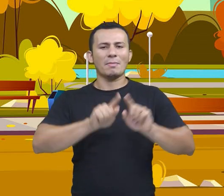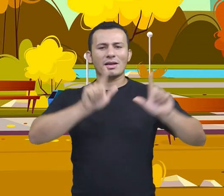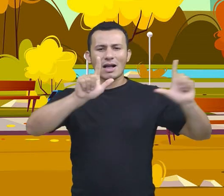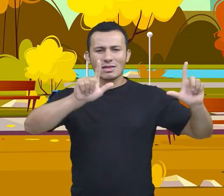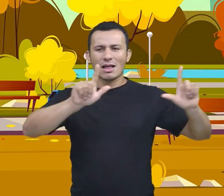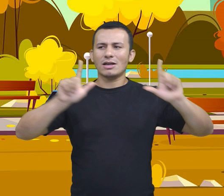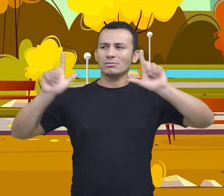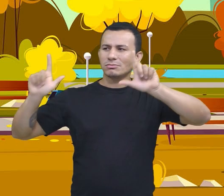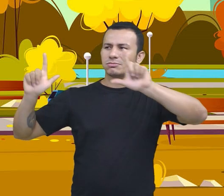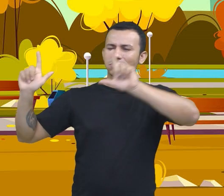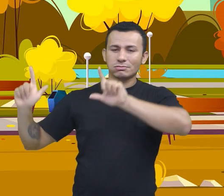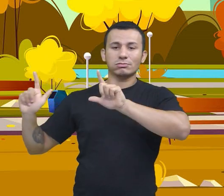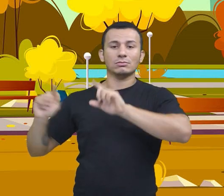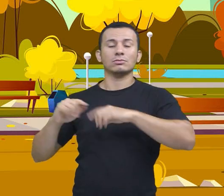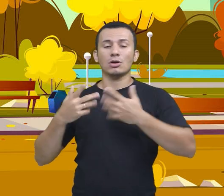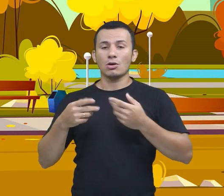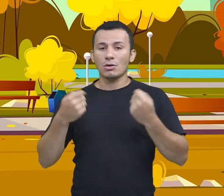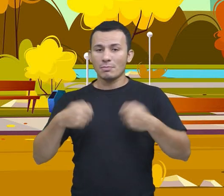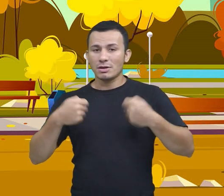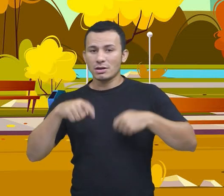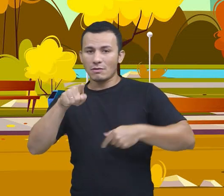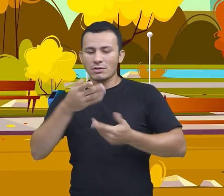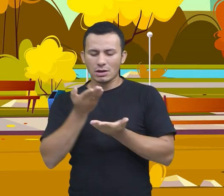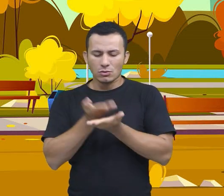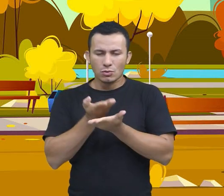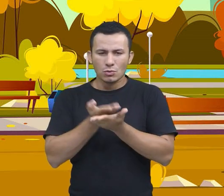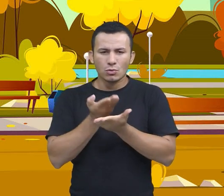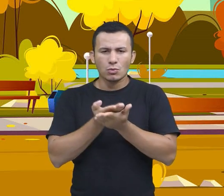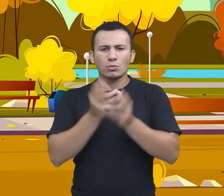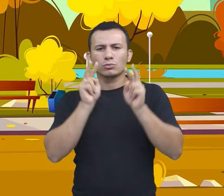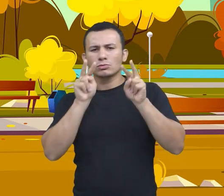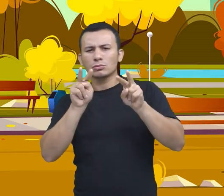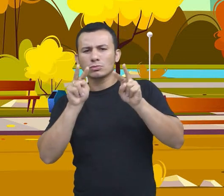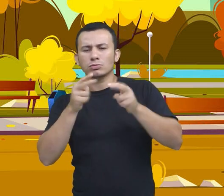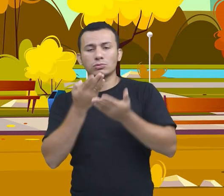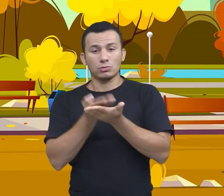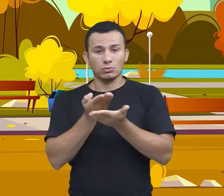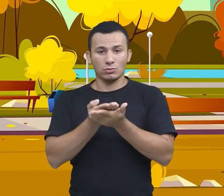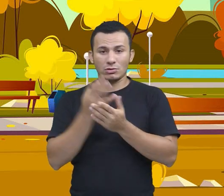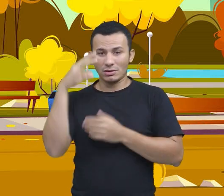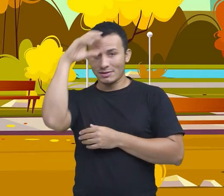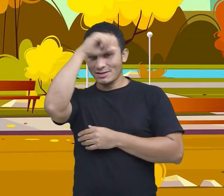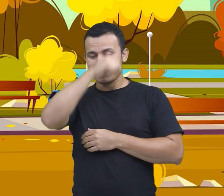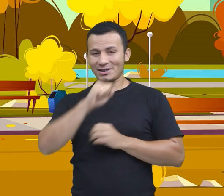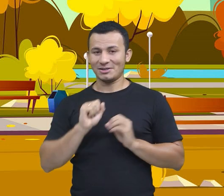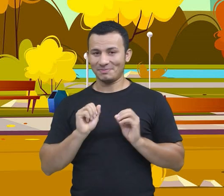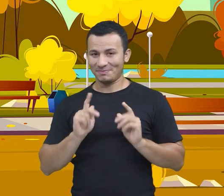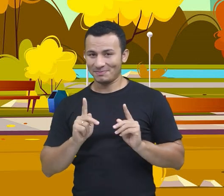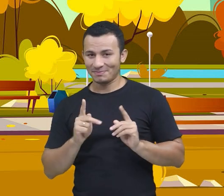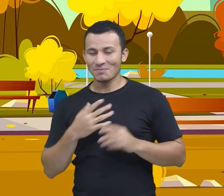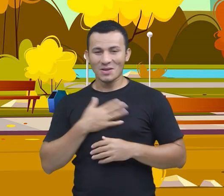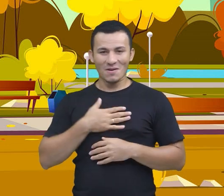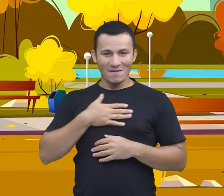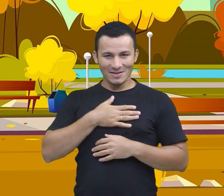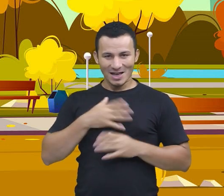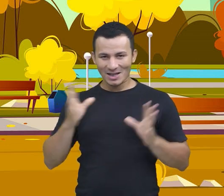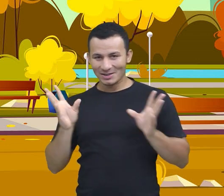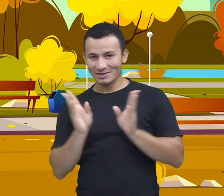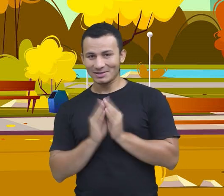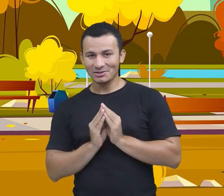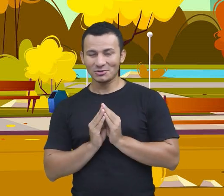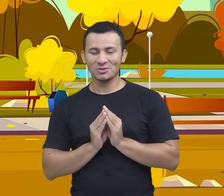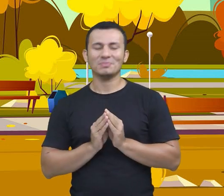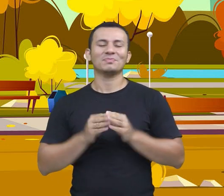vai. E você precisa estar aqui com a gente para aprender. Gostaram? Entenderam o nosso resumão? Que